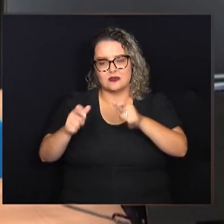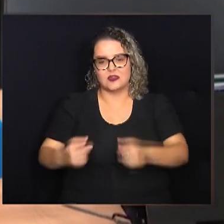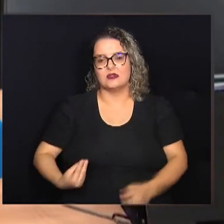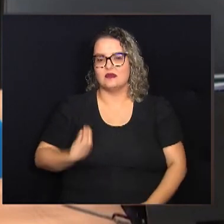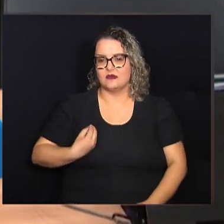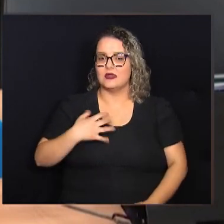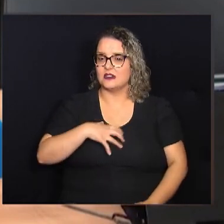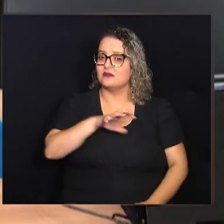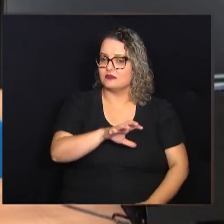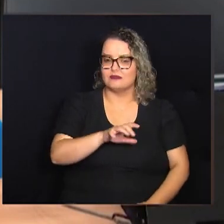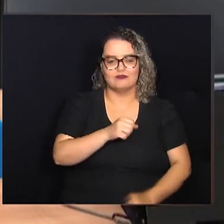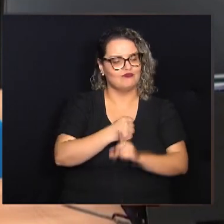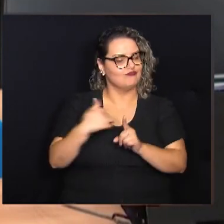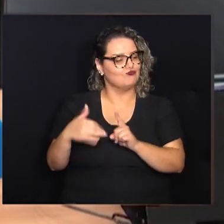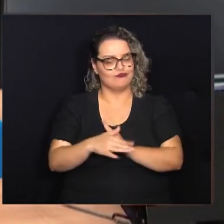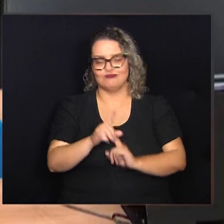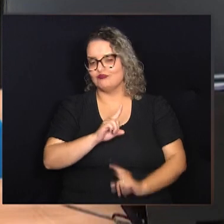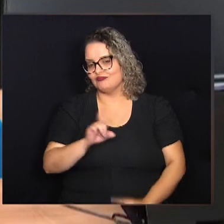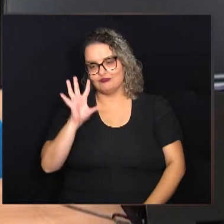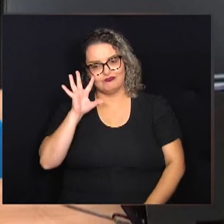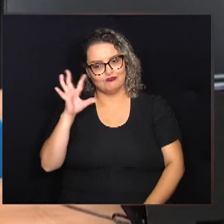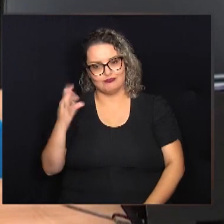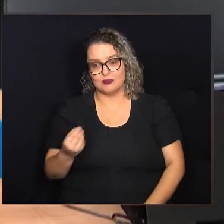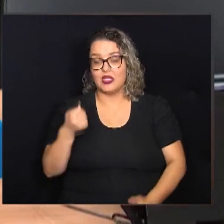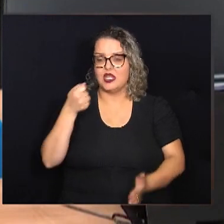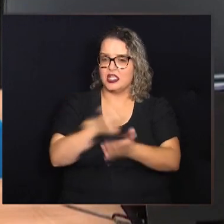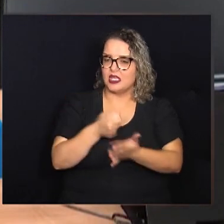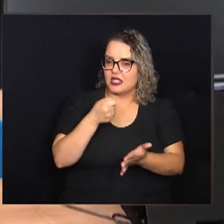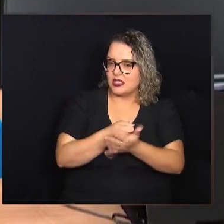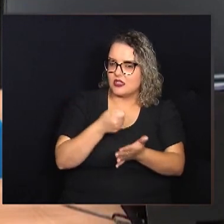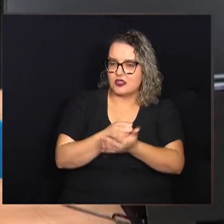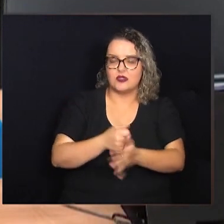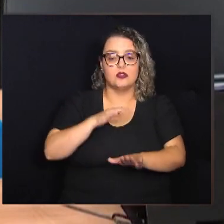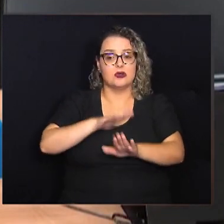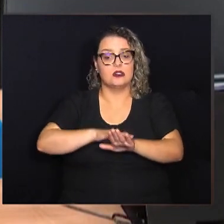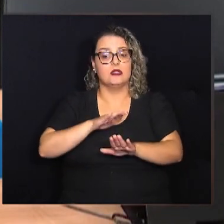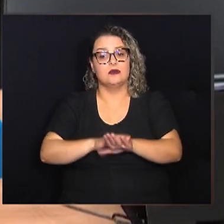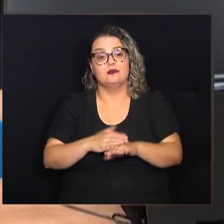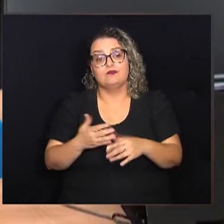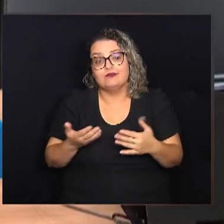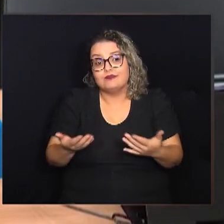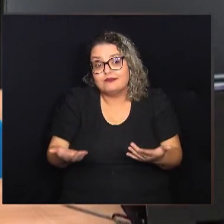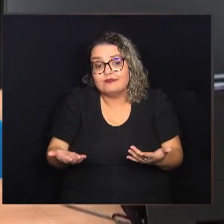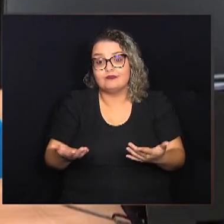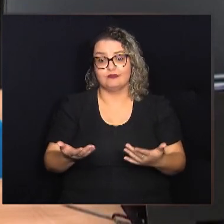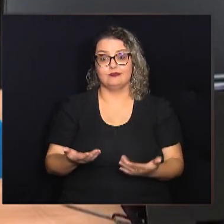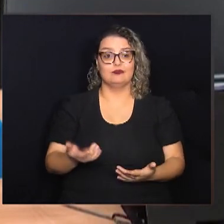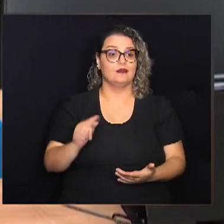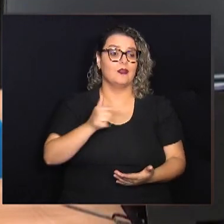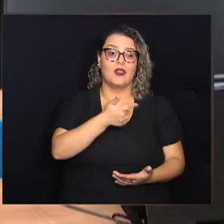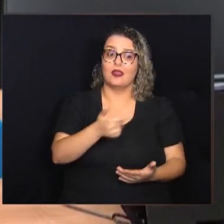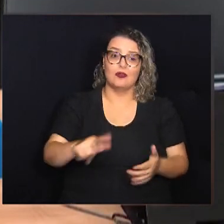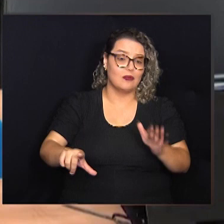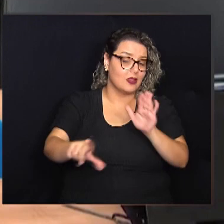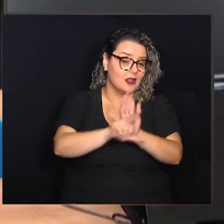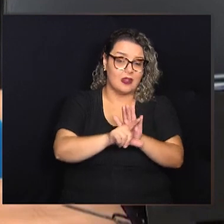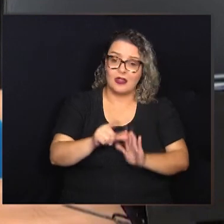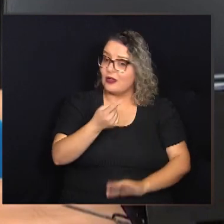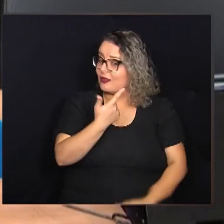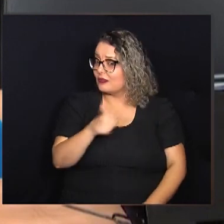questão da inclusão de pessoas, né? A associação oferece as oficinas de trabalho como